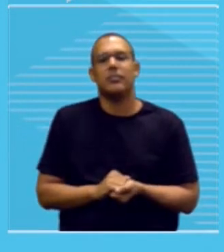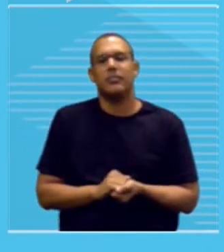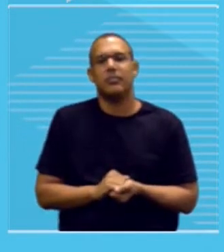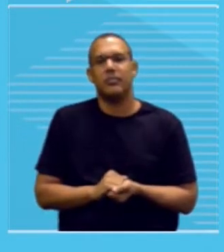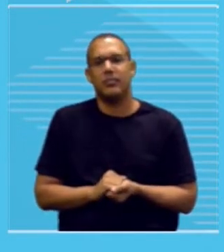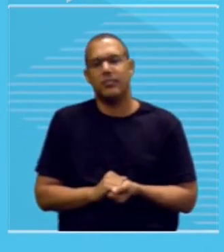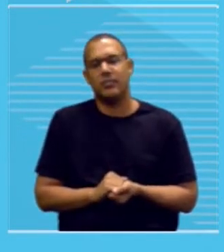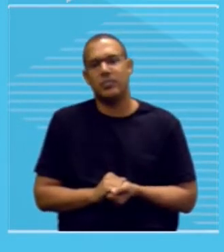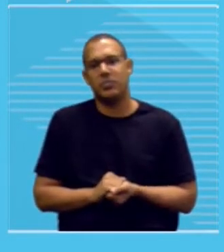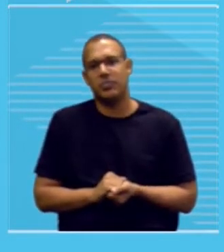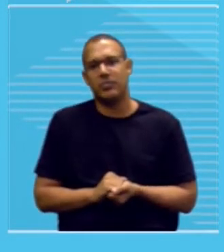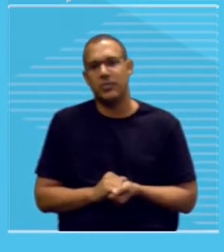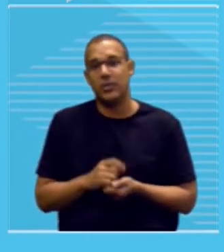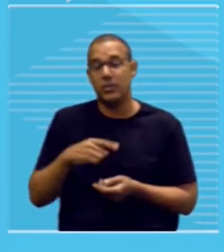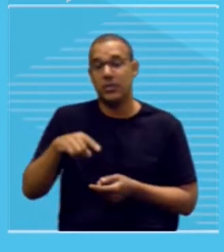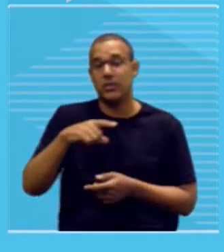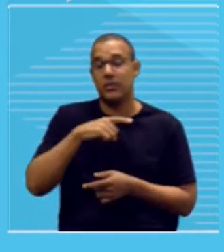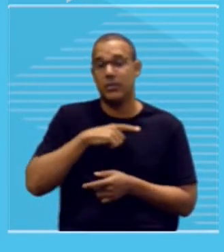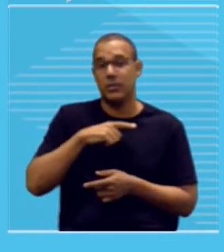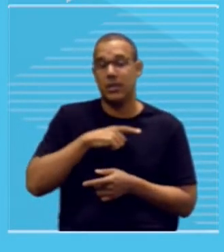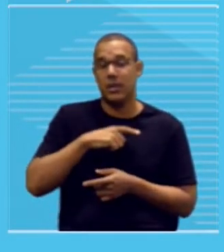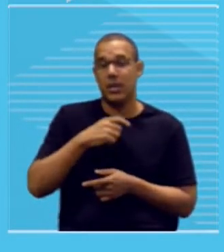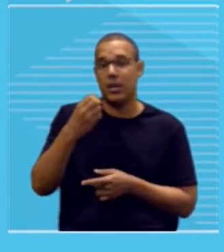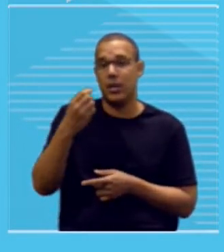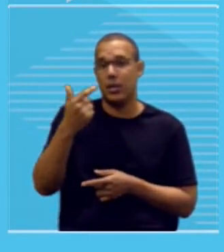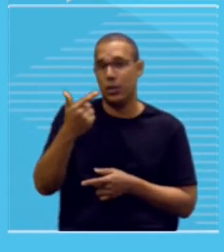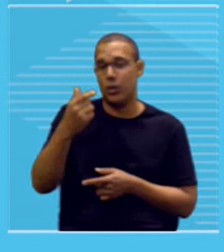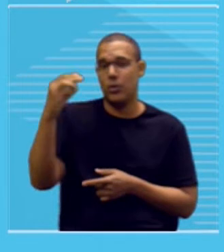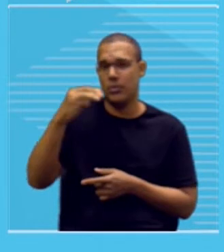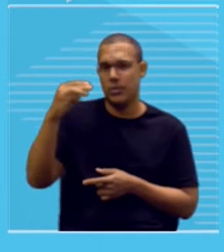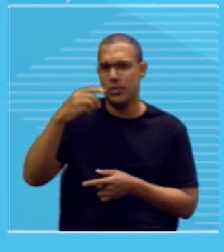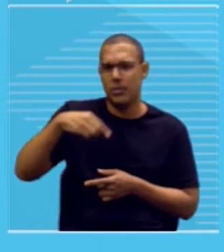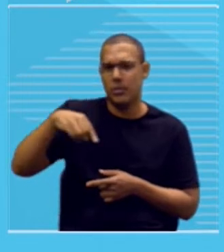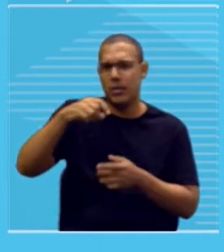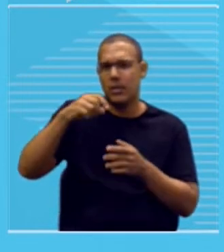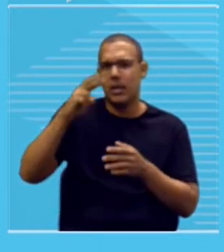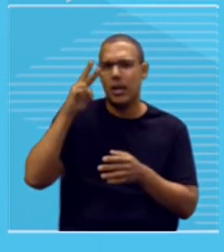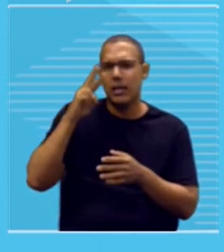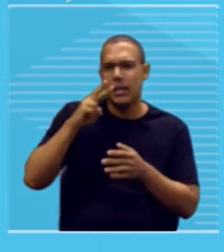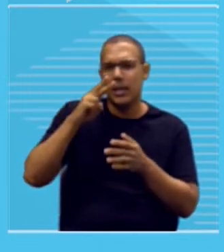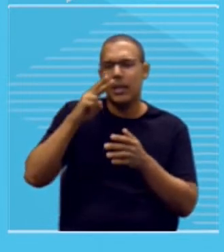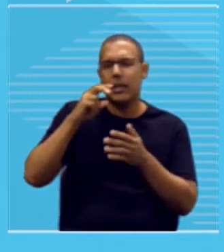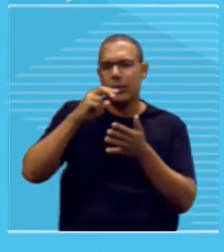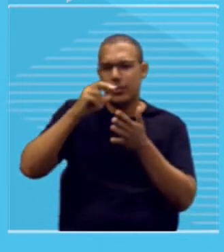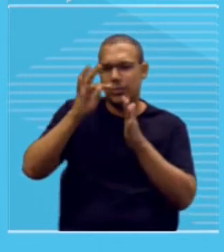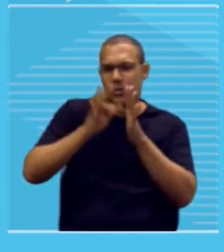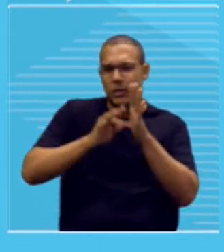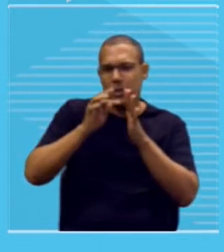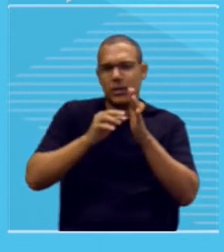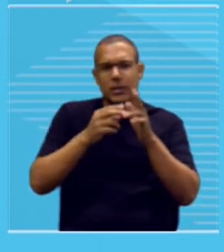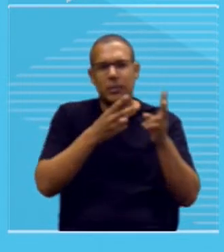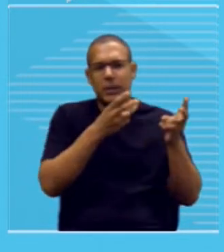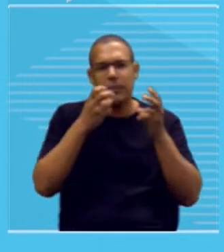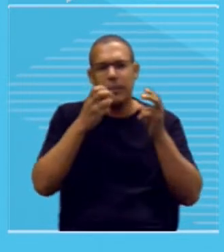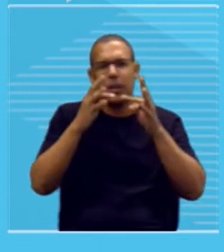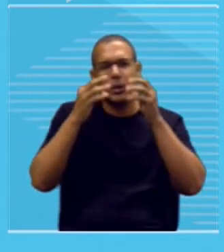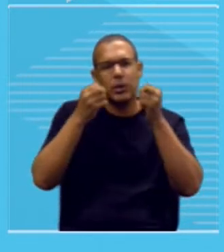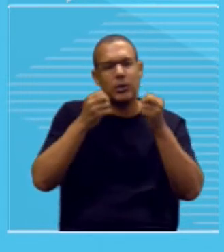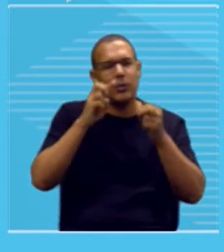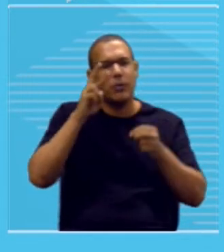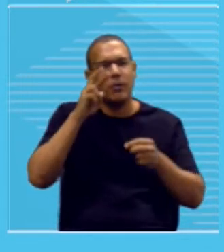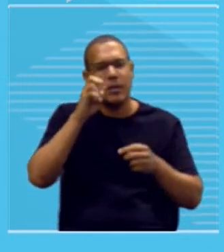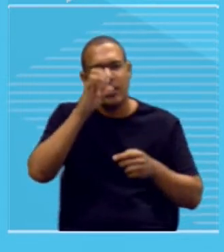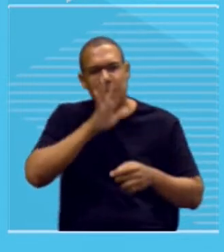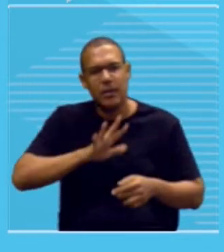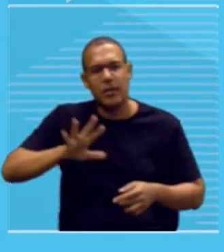a mesma coisa Vocês vão ter dois minutinhos para ler o texto em detalhe observa tudo observe a